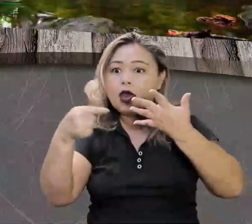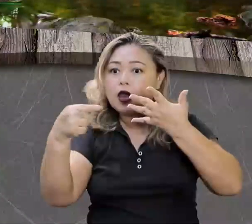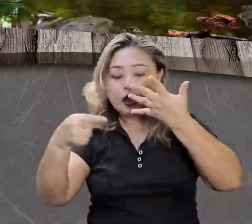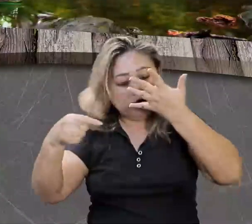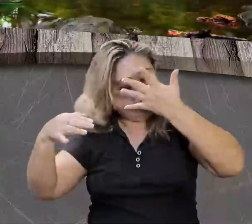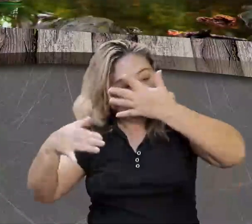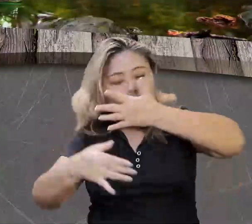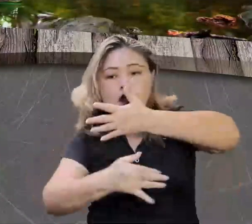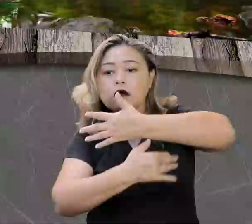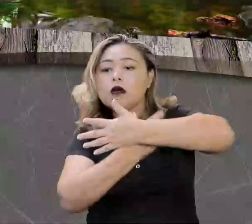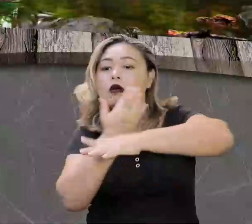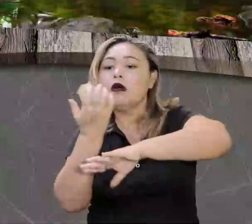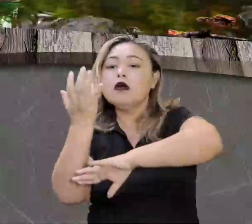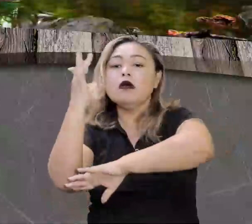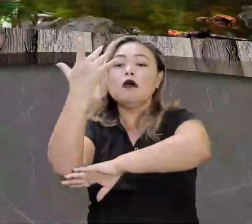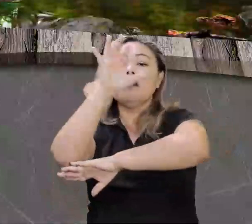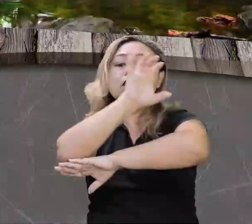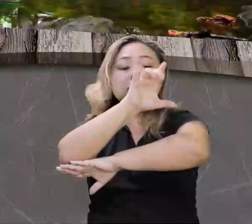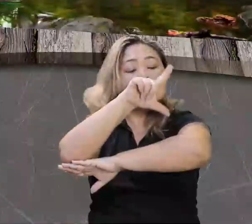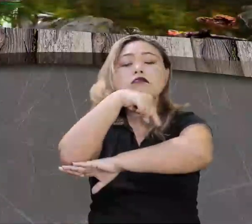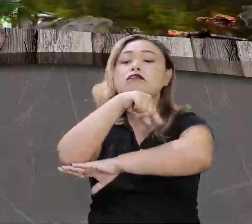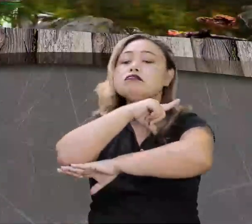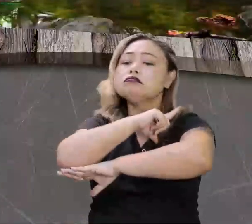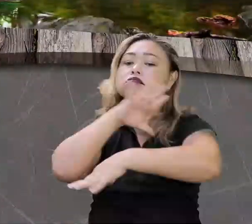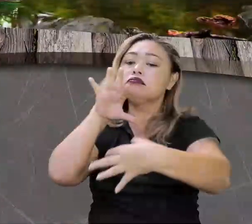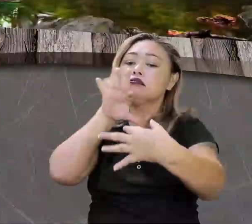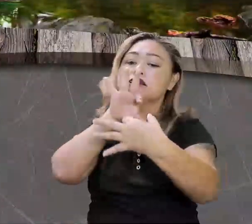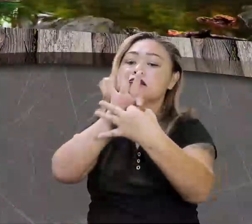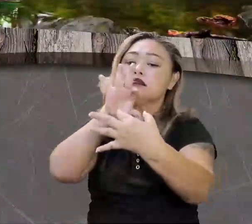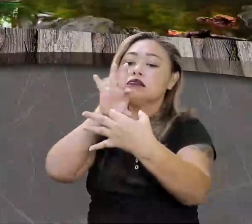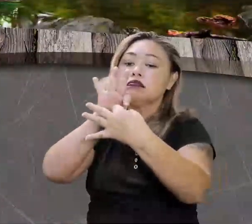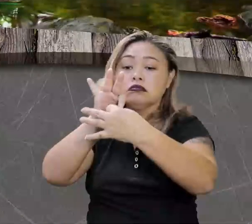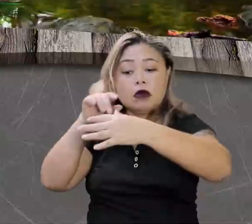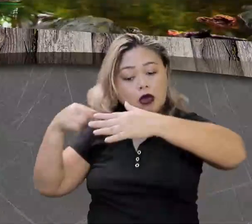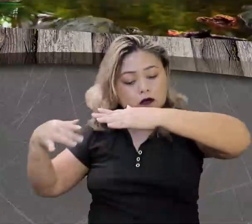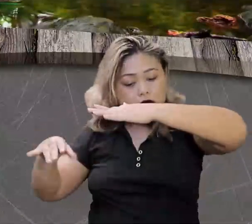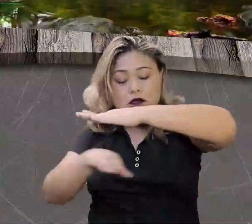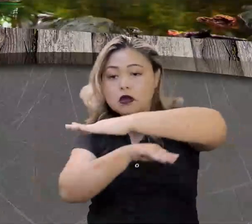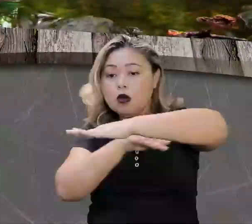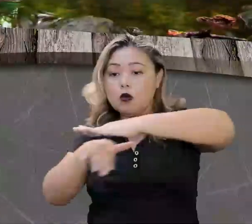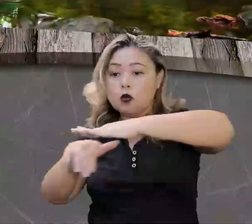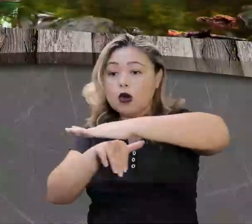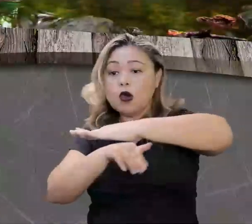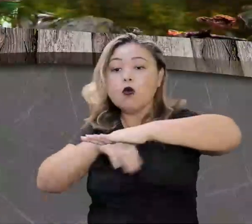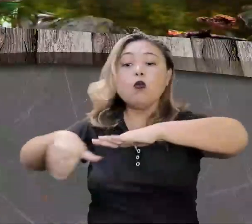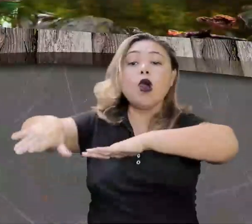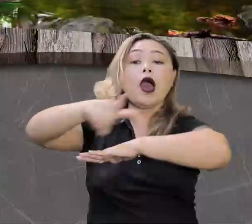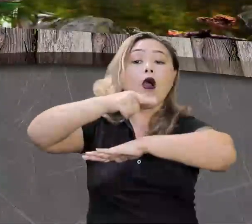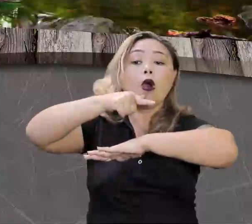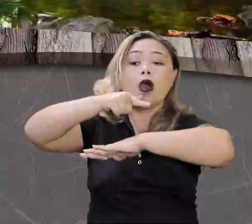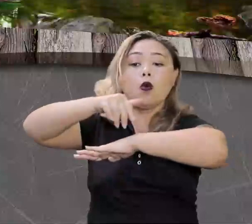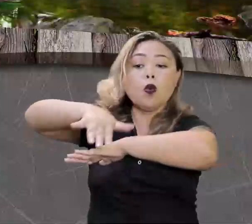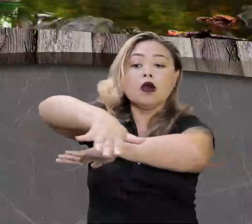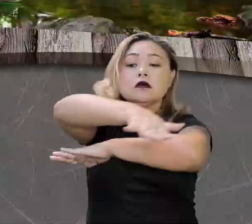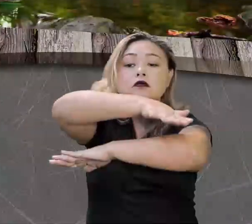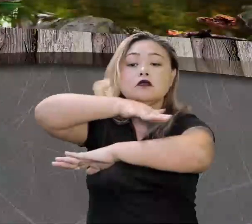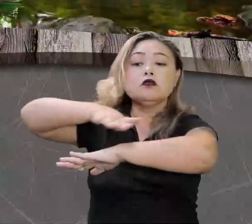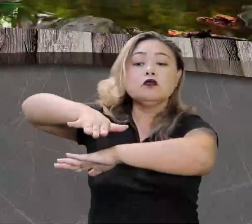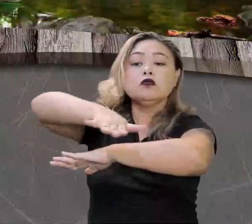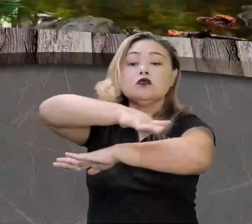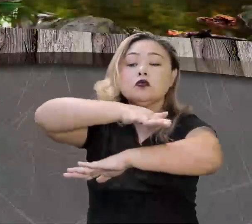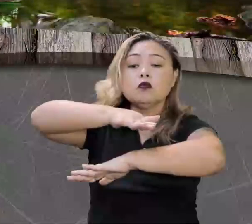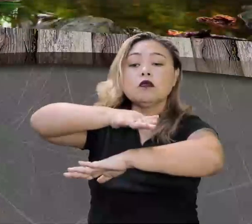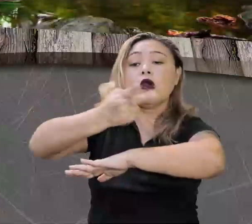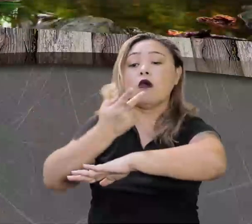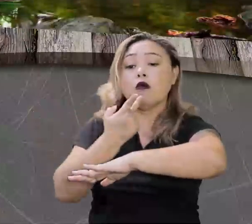ecossistemas podem, né, estar relacionados ao terrestre, ao aquático, tá bom? E aí a